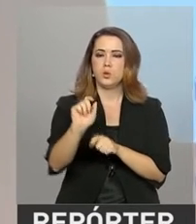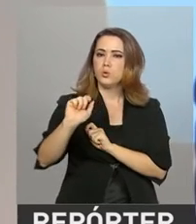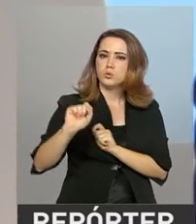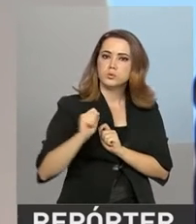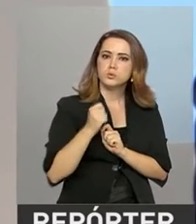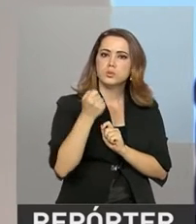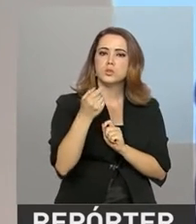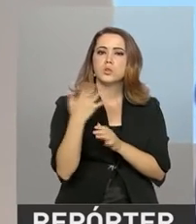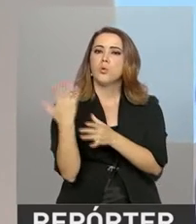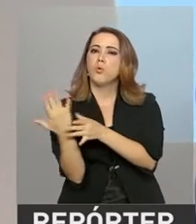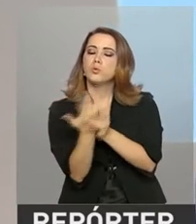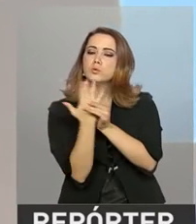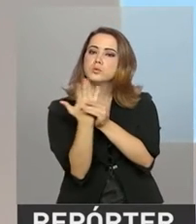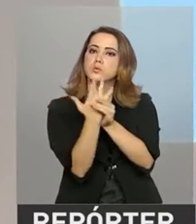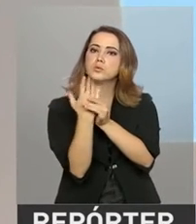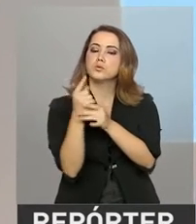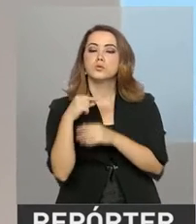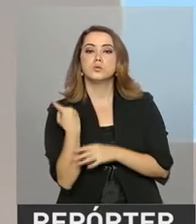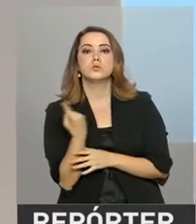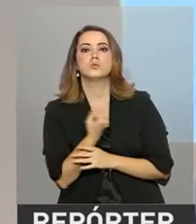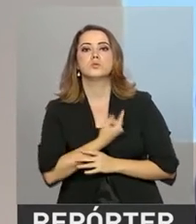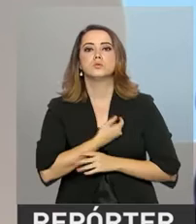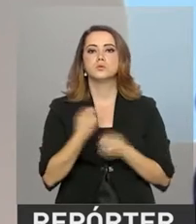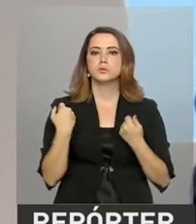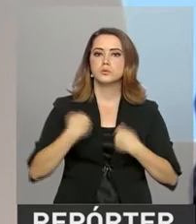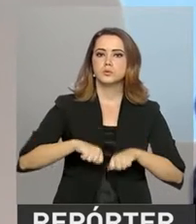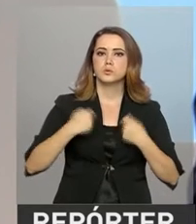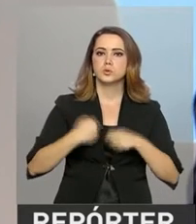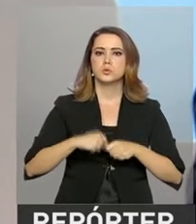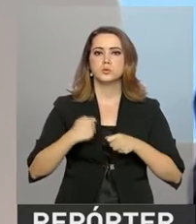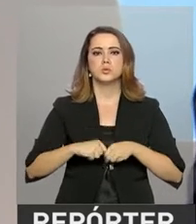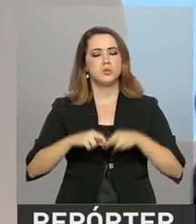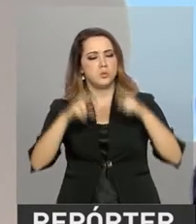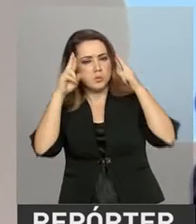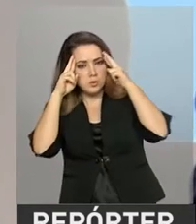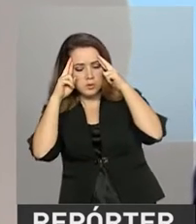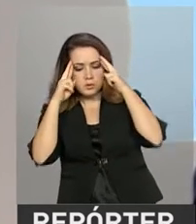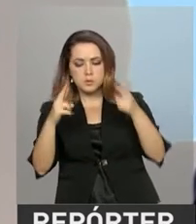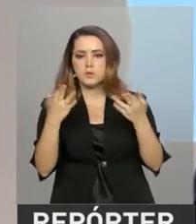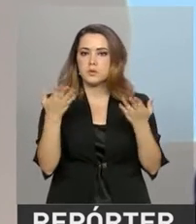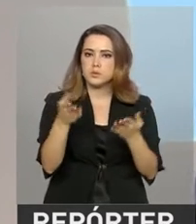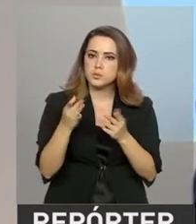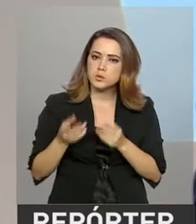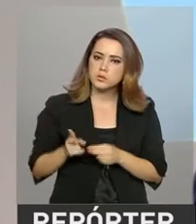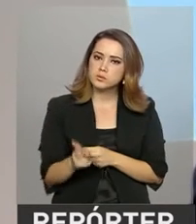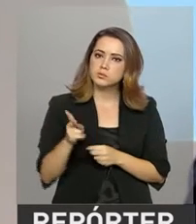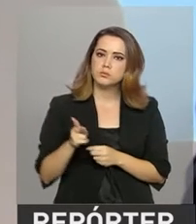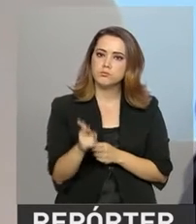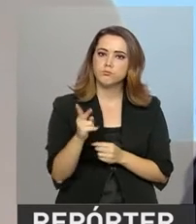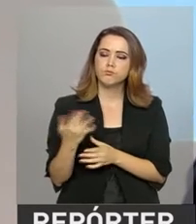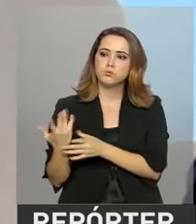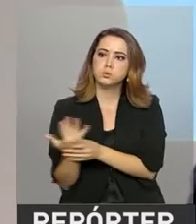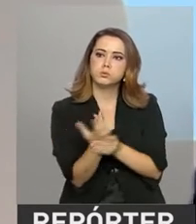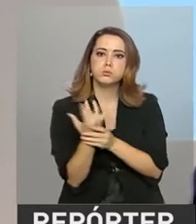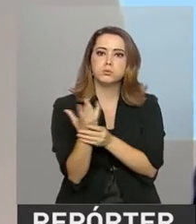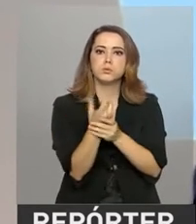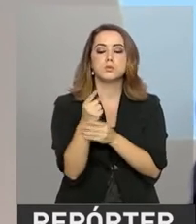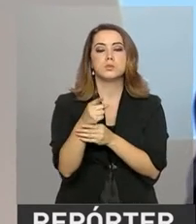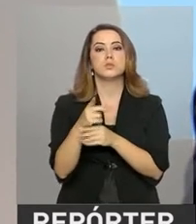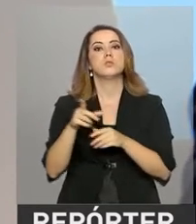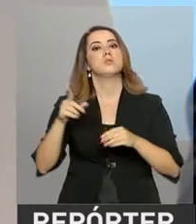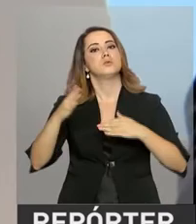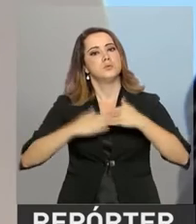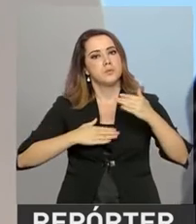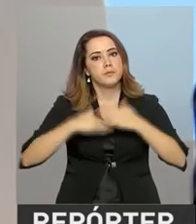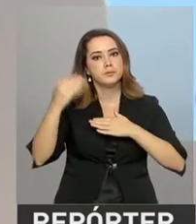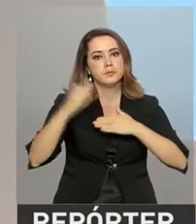simbologia do fogo olímpico, nós temos que ter o respeito e a chama permanente para a prática